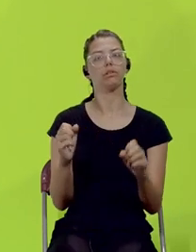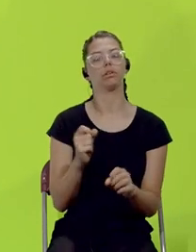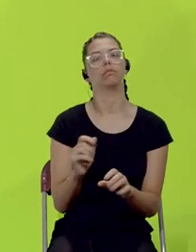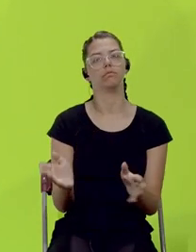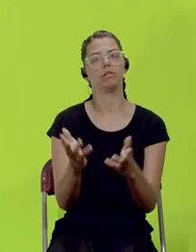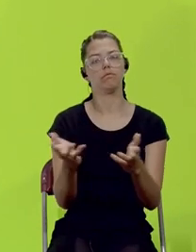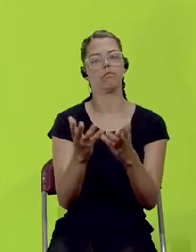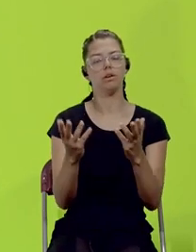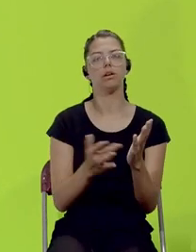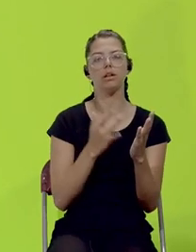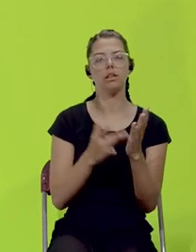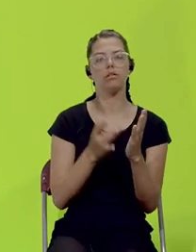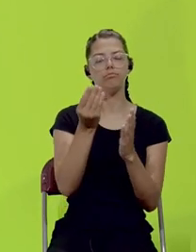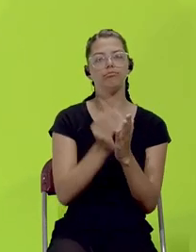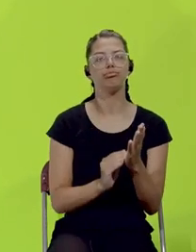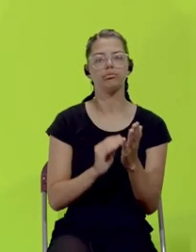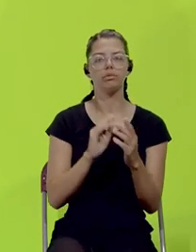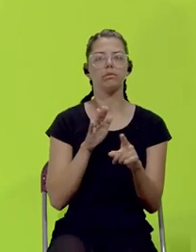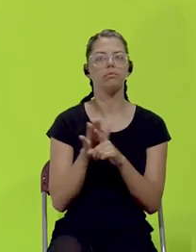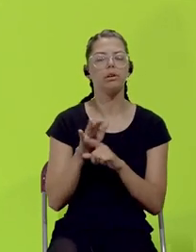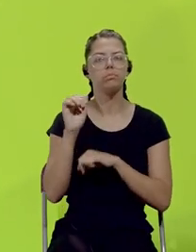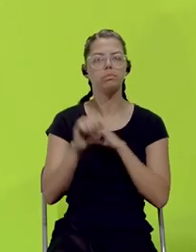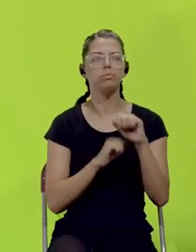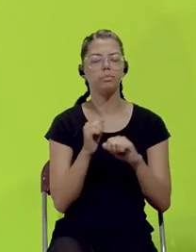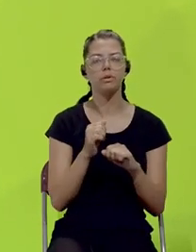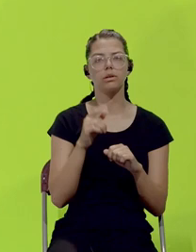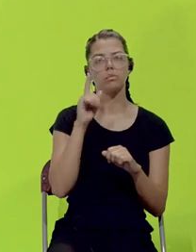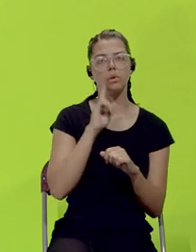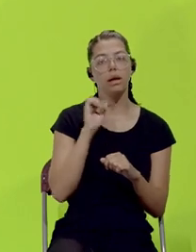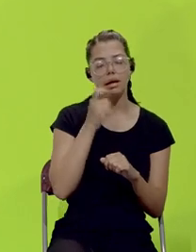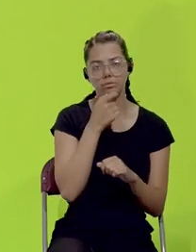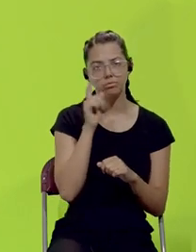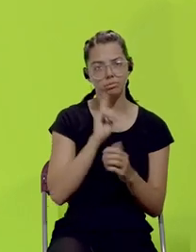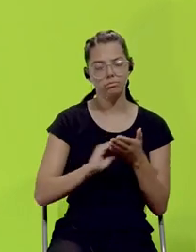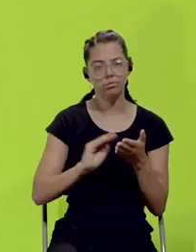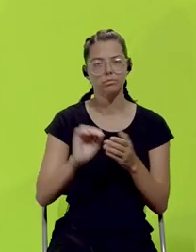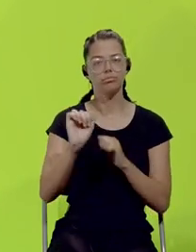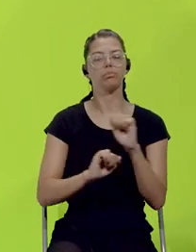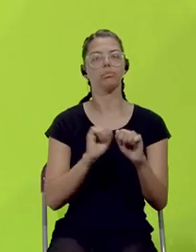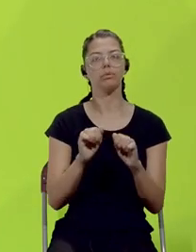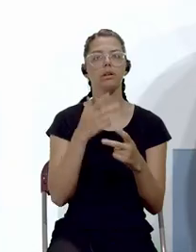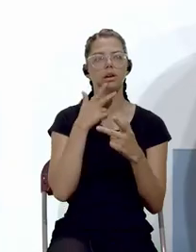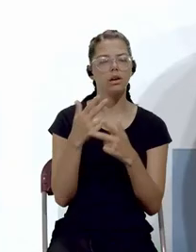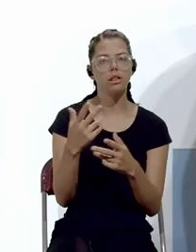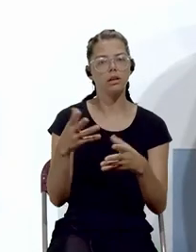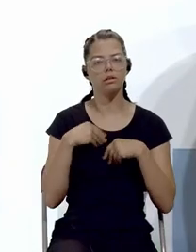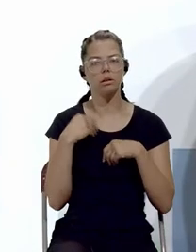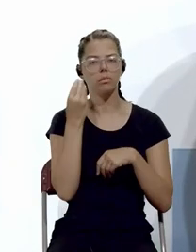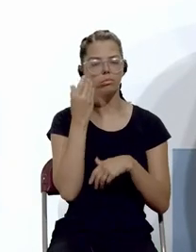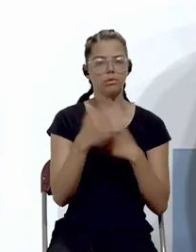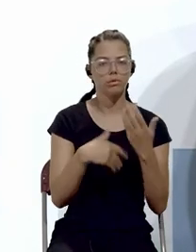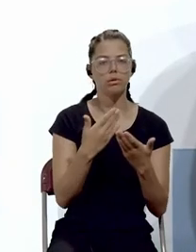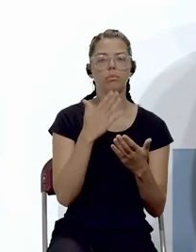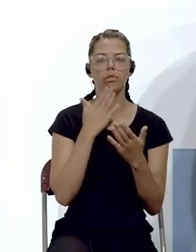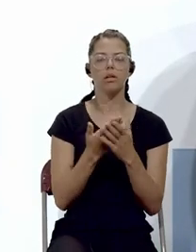o peso dos livros escritos por mulheres no mercado, a recepção crítica desses livros, etc., para que possamos ancorar-nos em